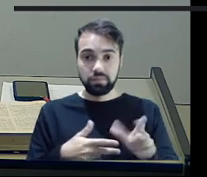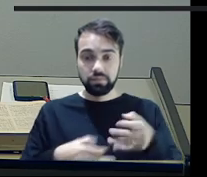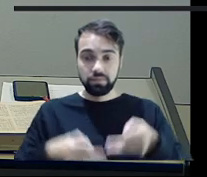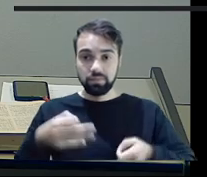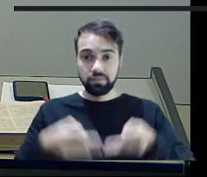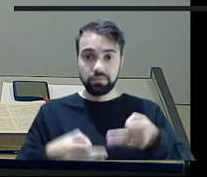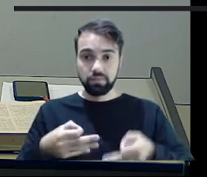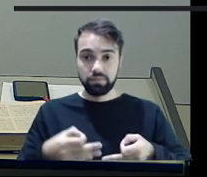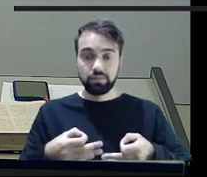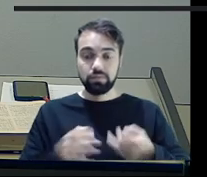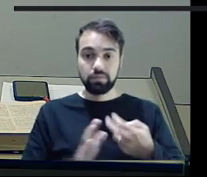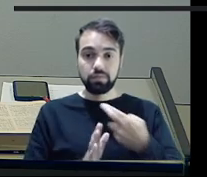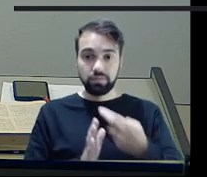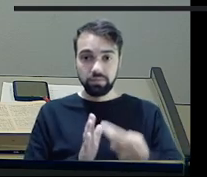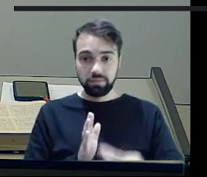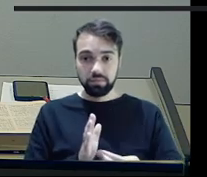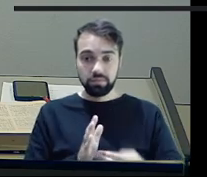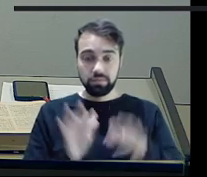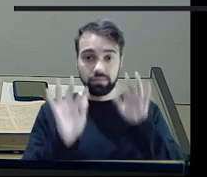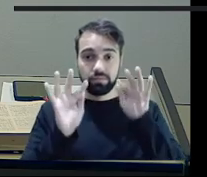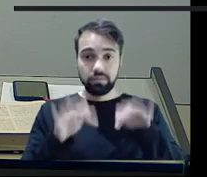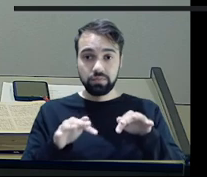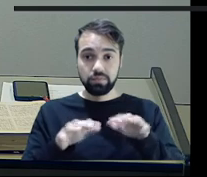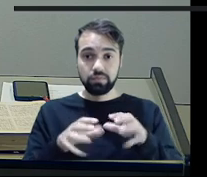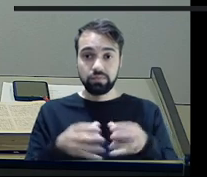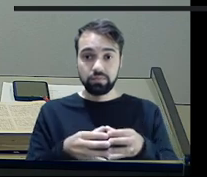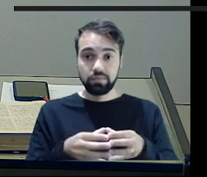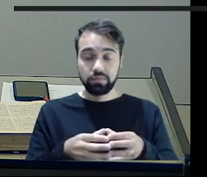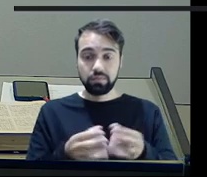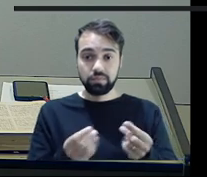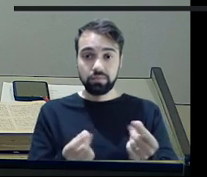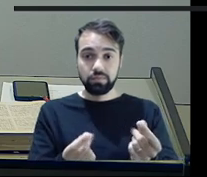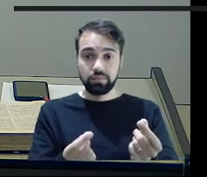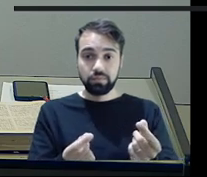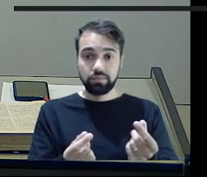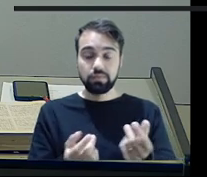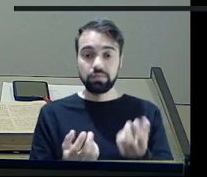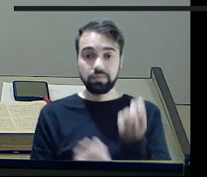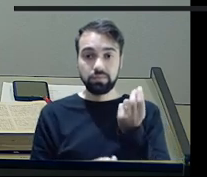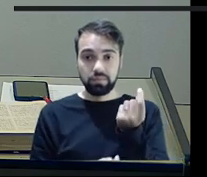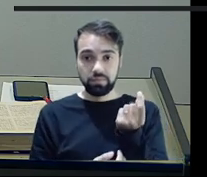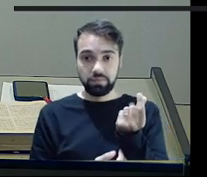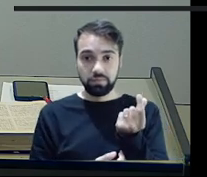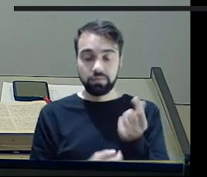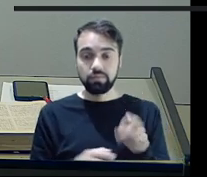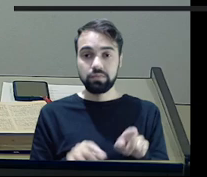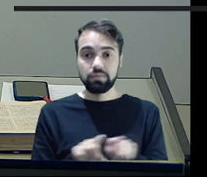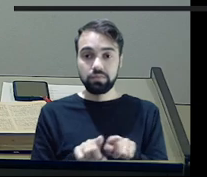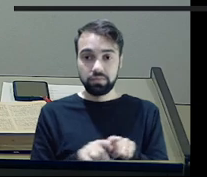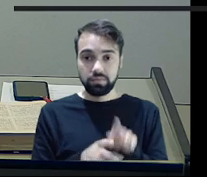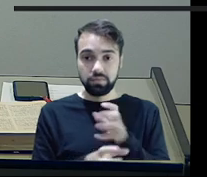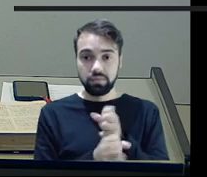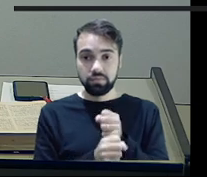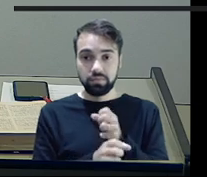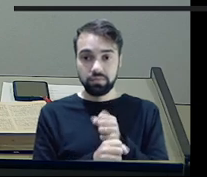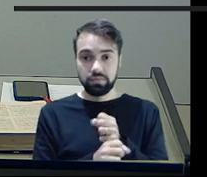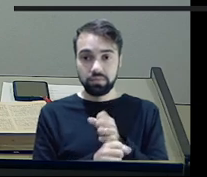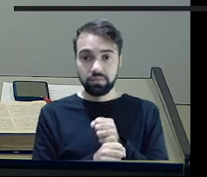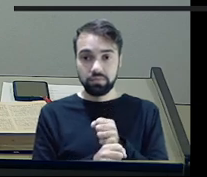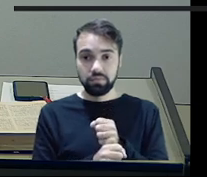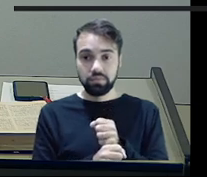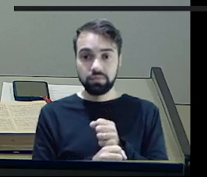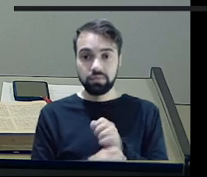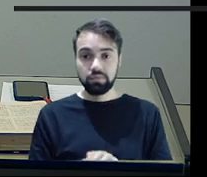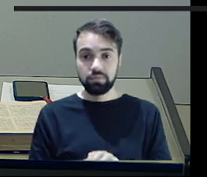Redação Final, Comissão Permanente de Finanças e Orçamento e Comissão